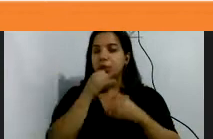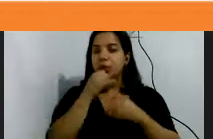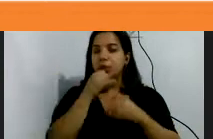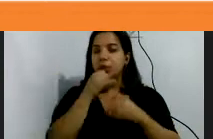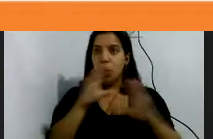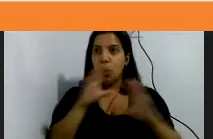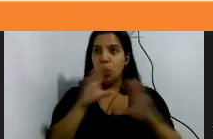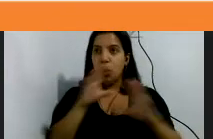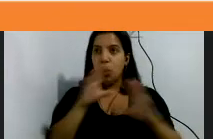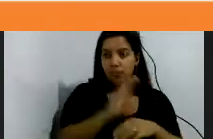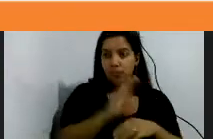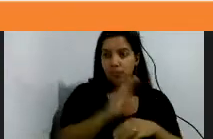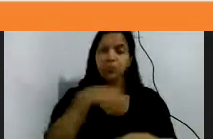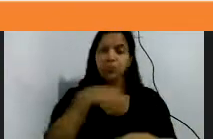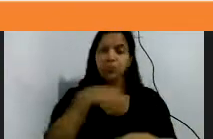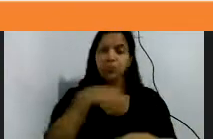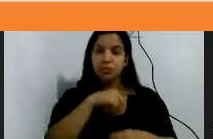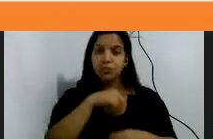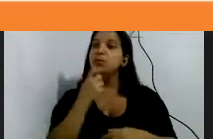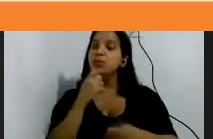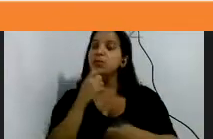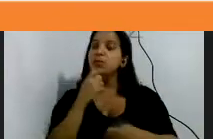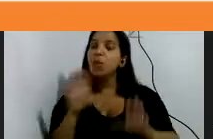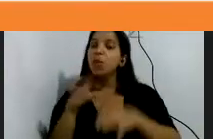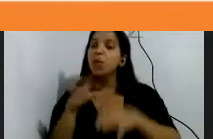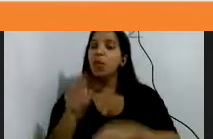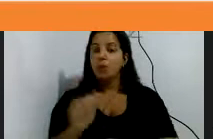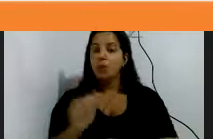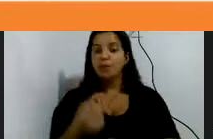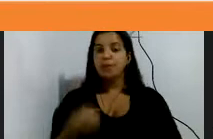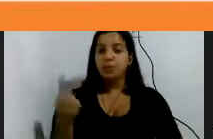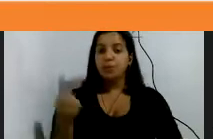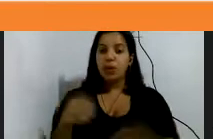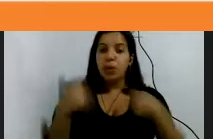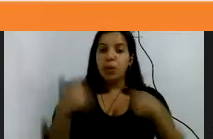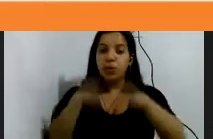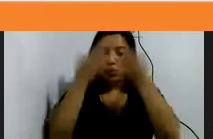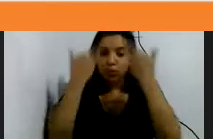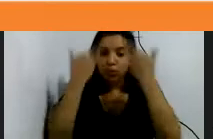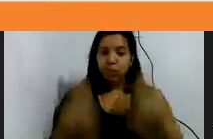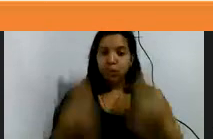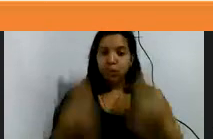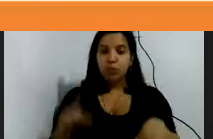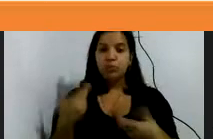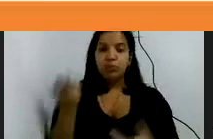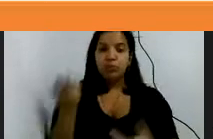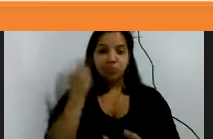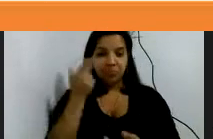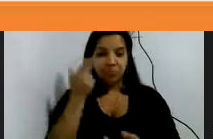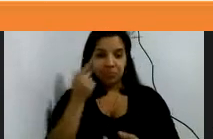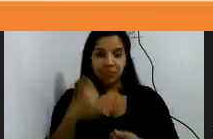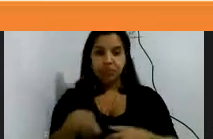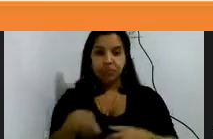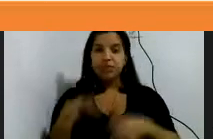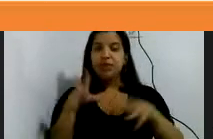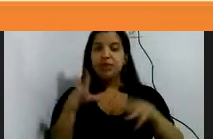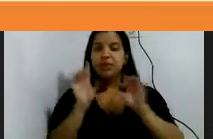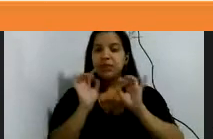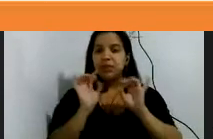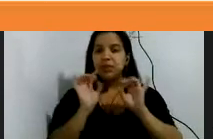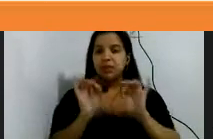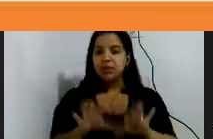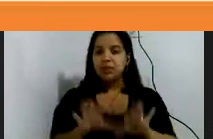B, recebeu uma bolsa do grupo sanguíneo A. Então, os nossos anticorpos naturais vão